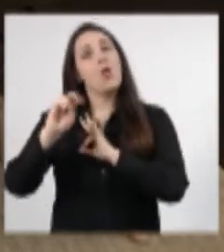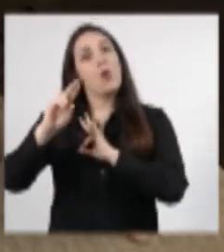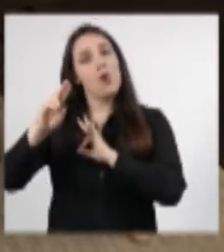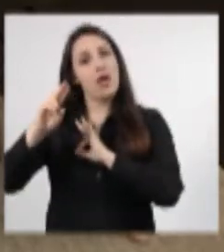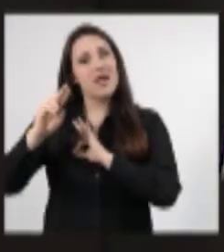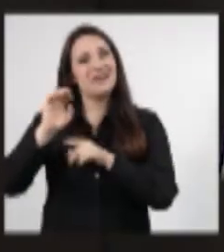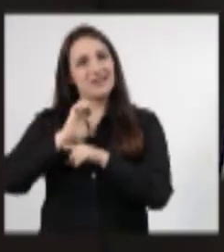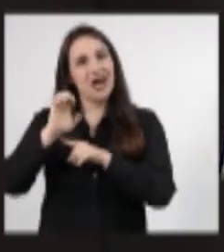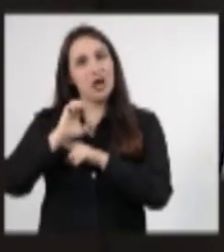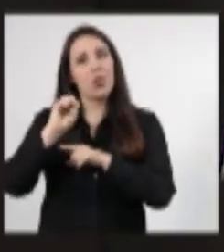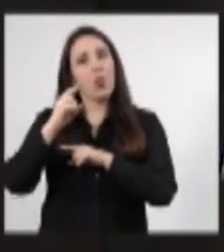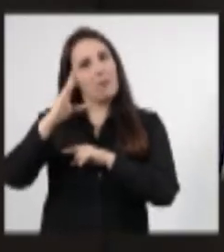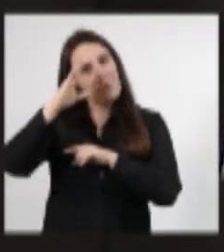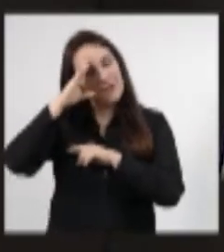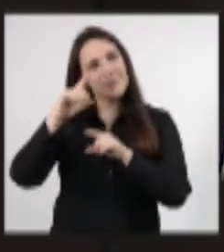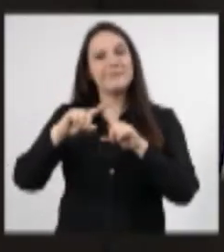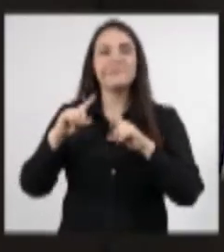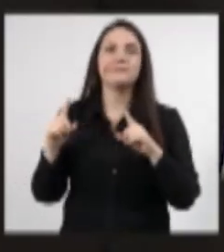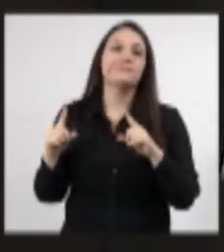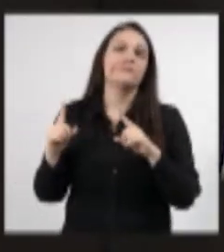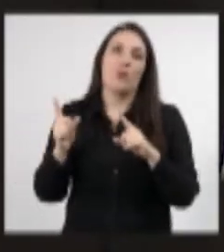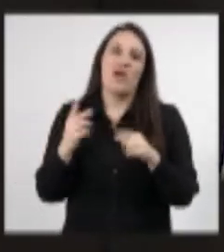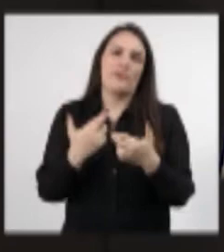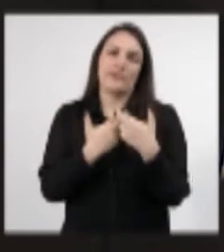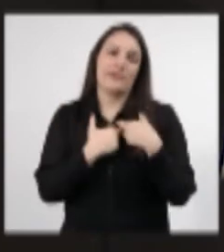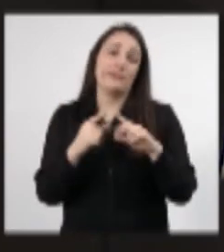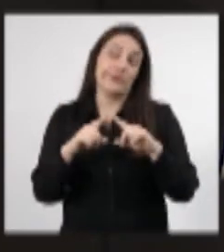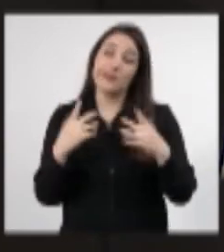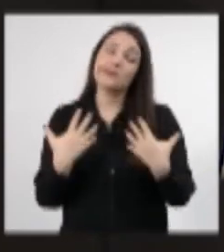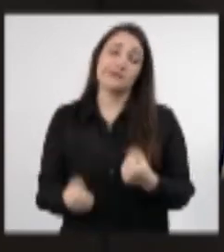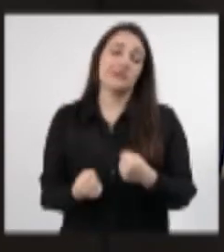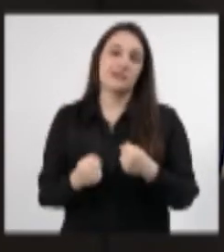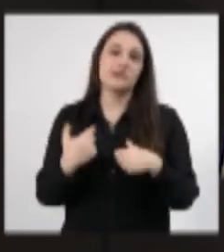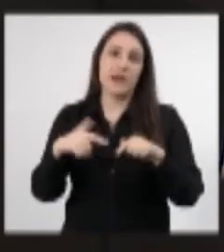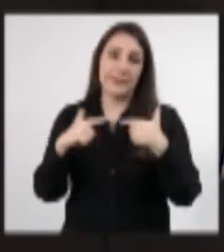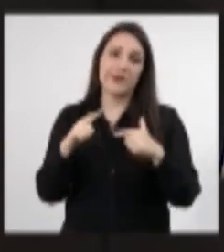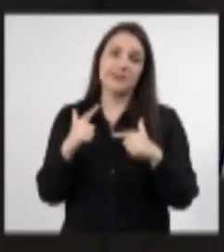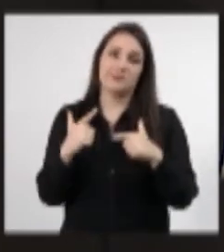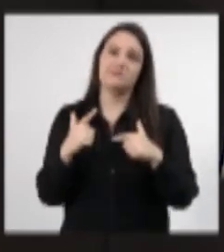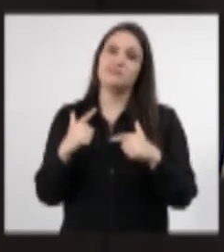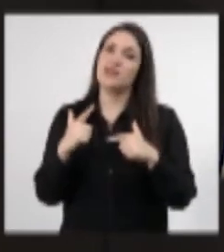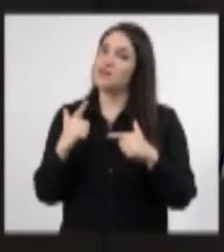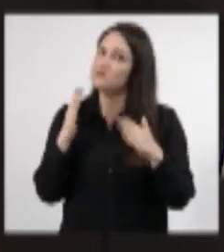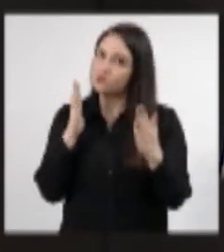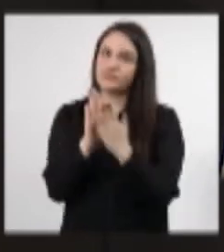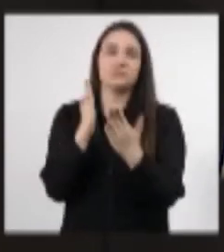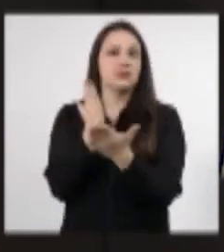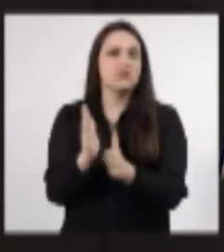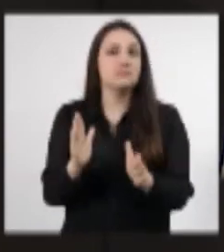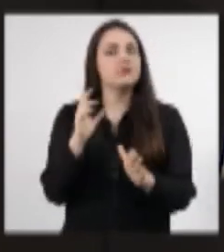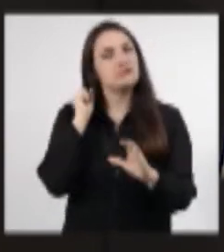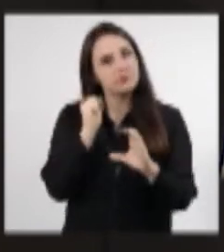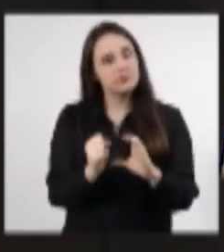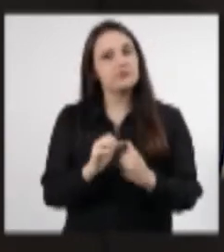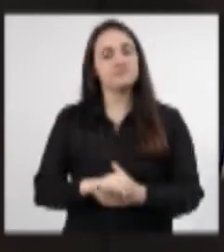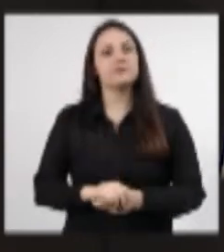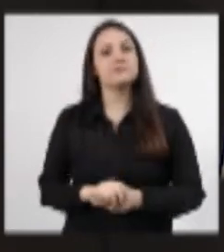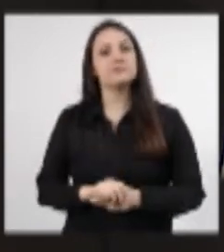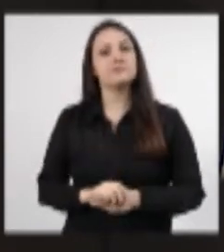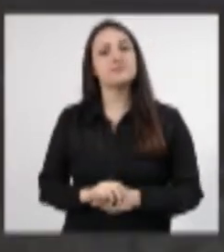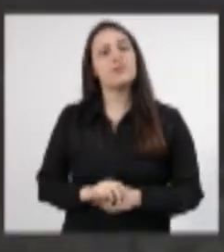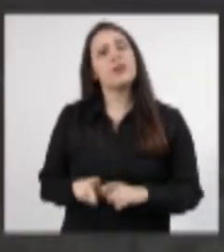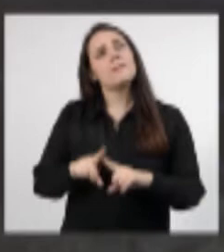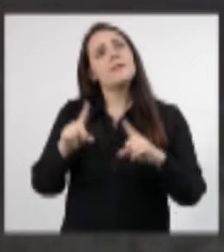Polícia Militar, as forças do estado que acabam absorvendo essa demanda e atuando diretamente no enfrentamento a